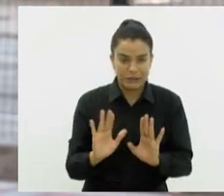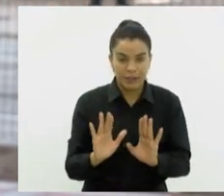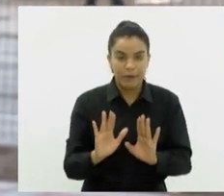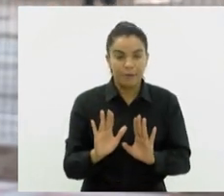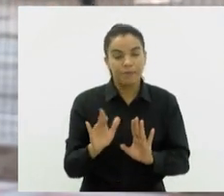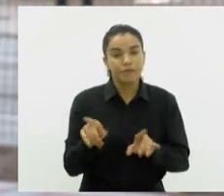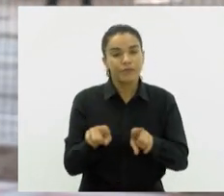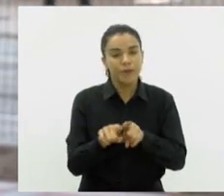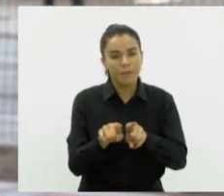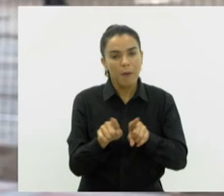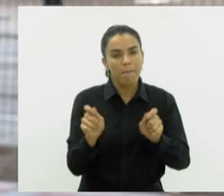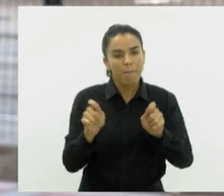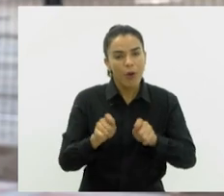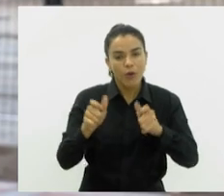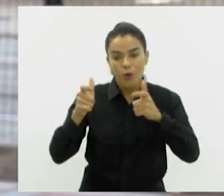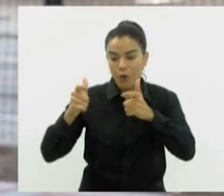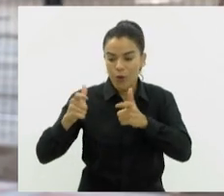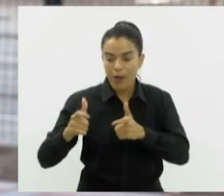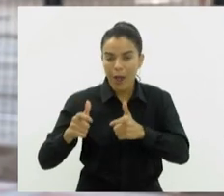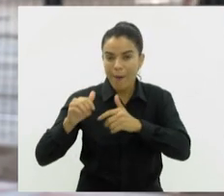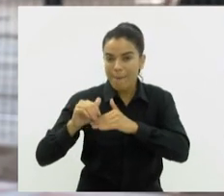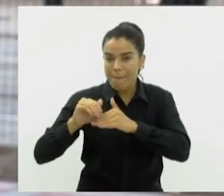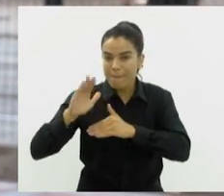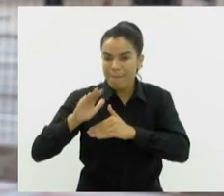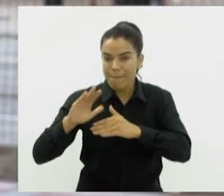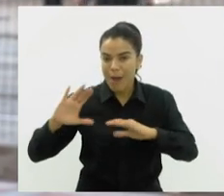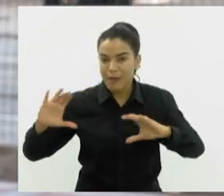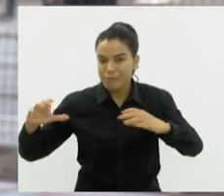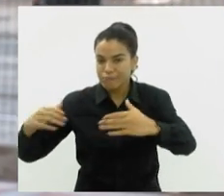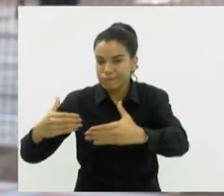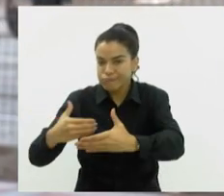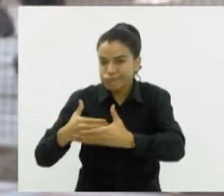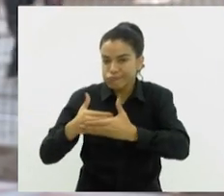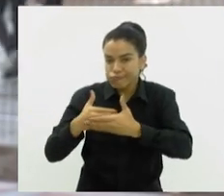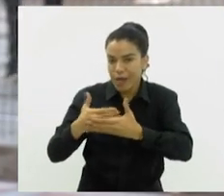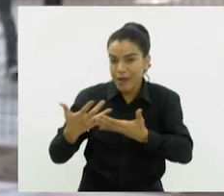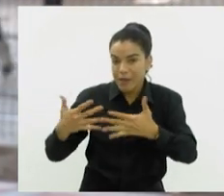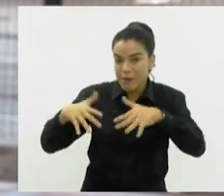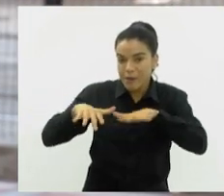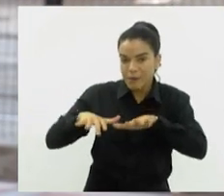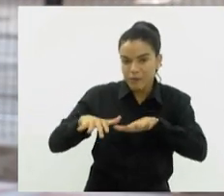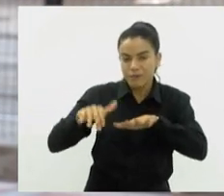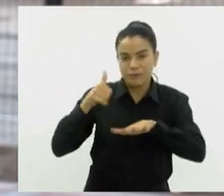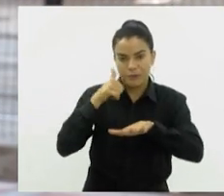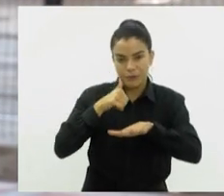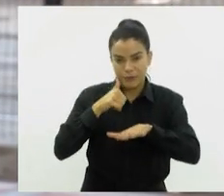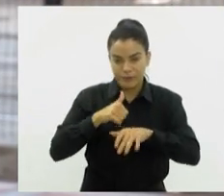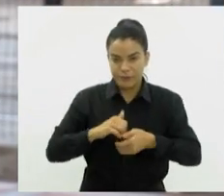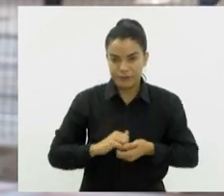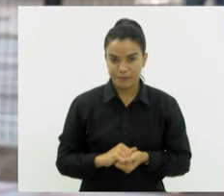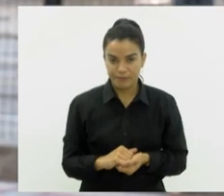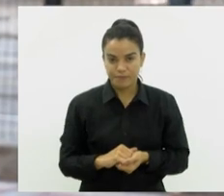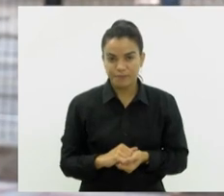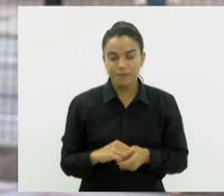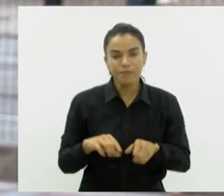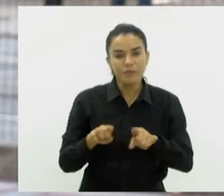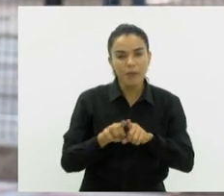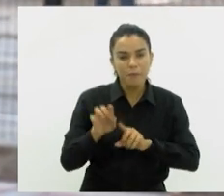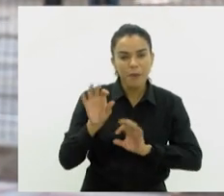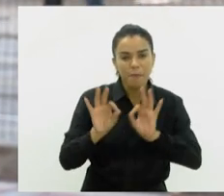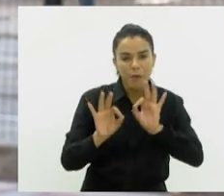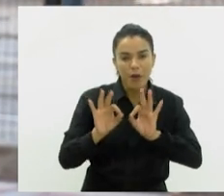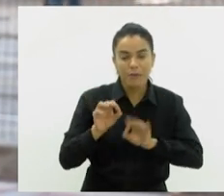pode fazer com que o ambiente seja mais receptivo inclusivo pras mulheres e programas de